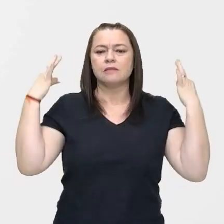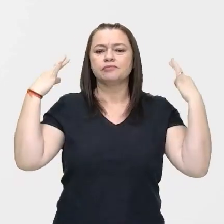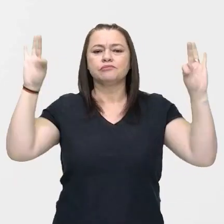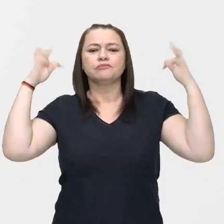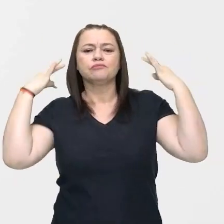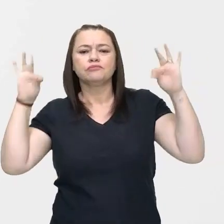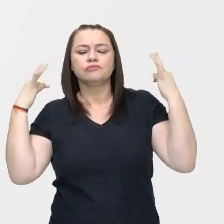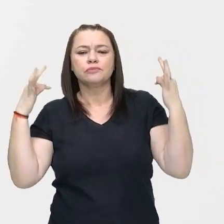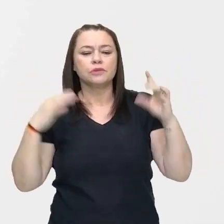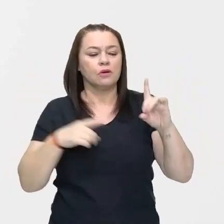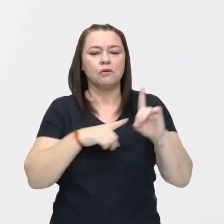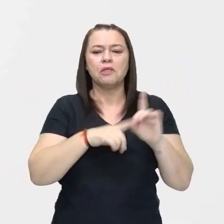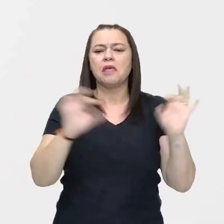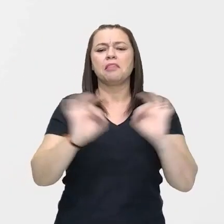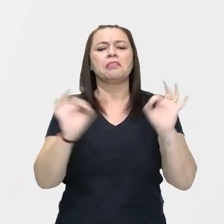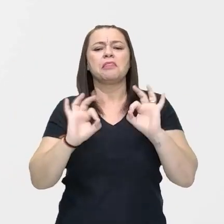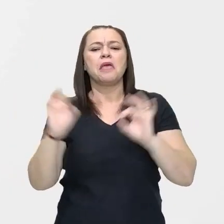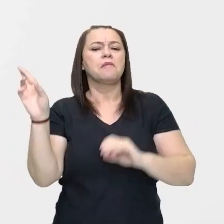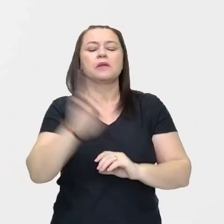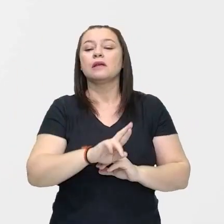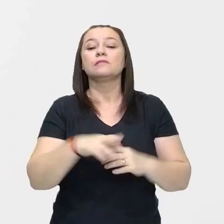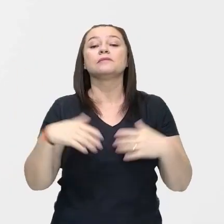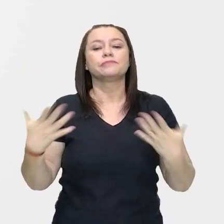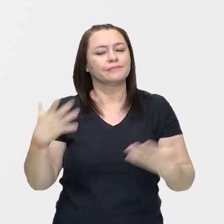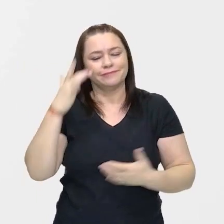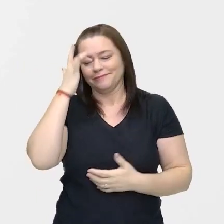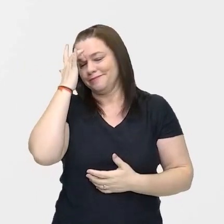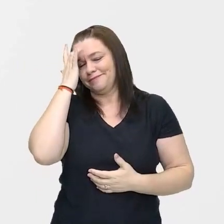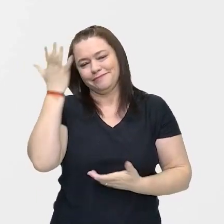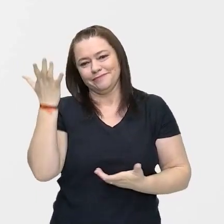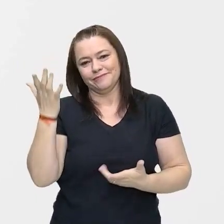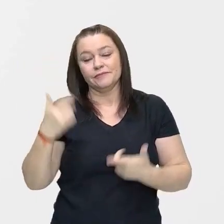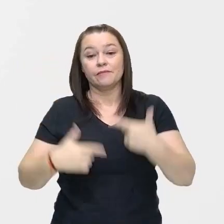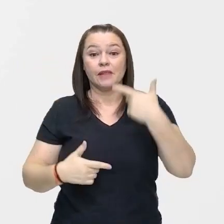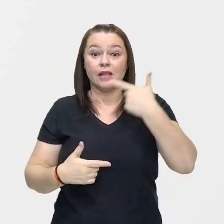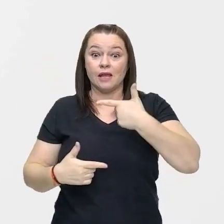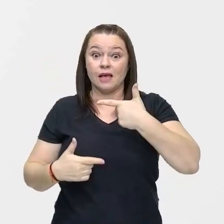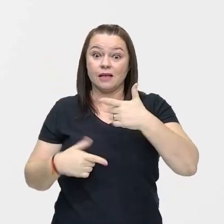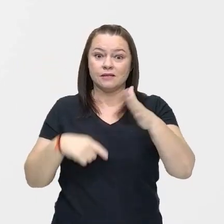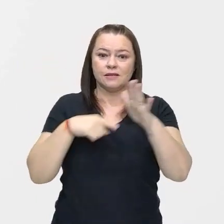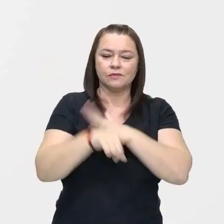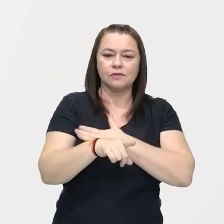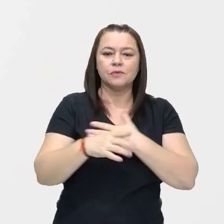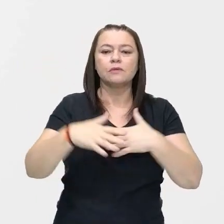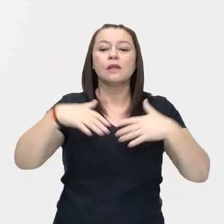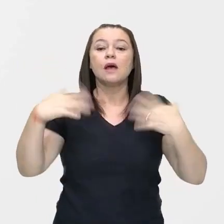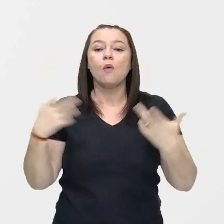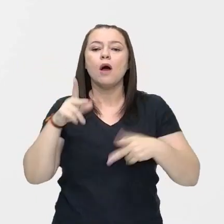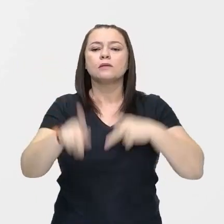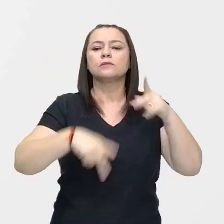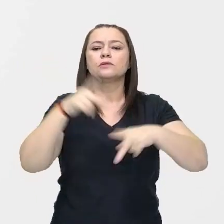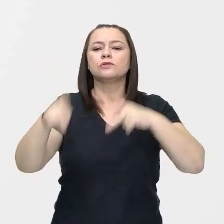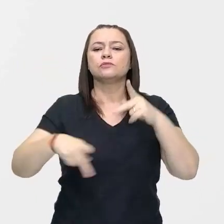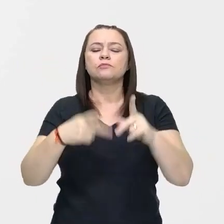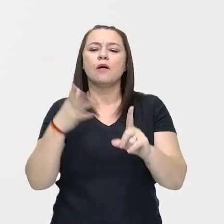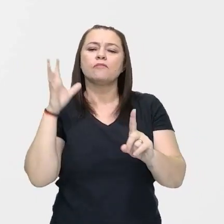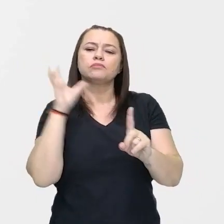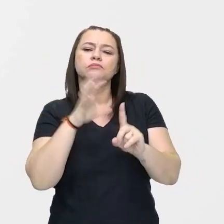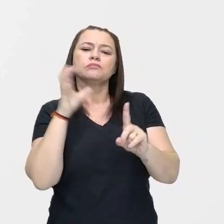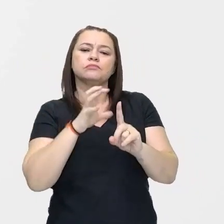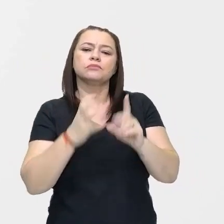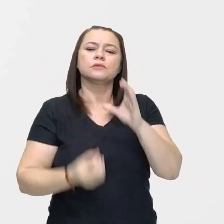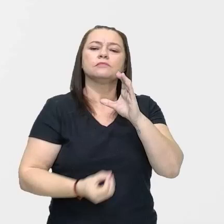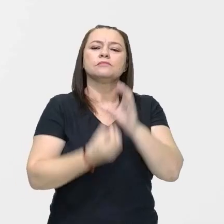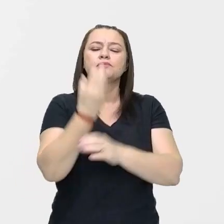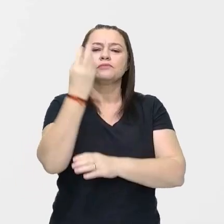letra D, nenhuma das alternativas. Muito fácil. Questão número 2. Quais povos influenciaram na formação